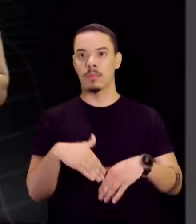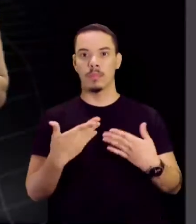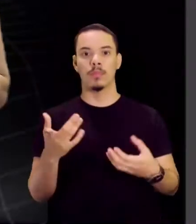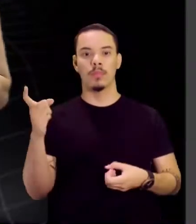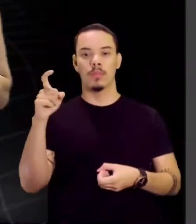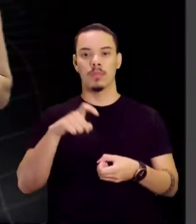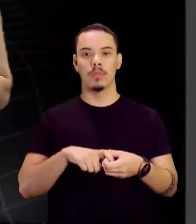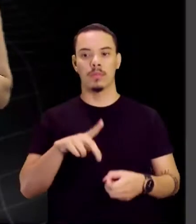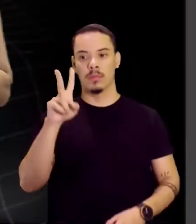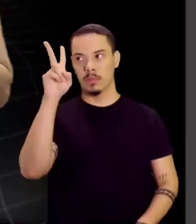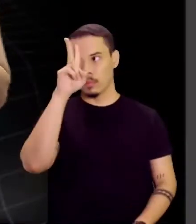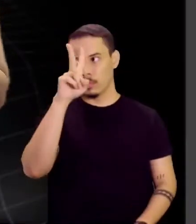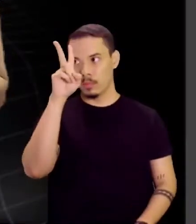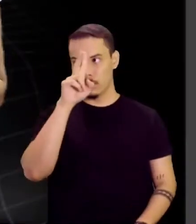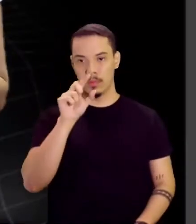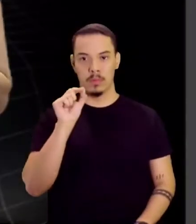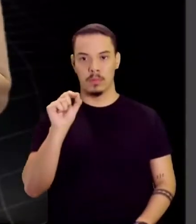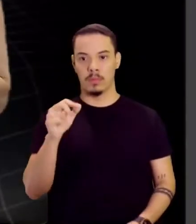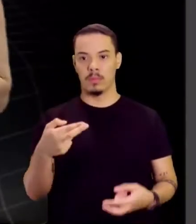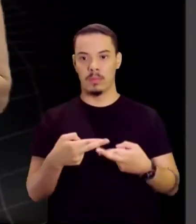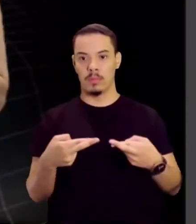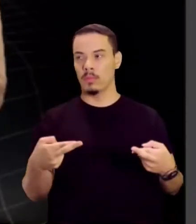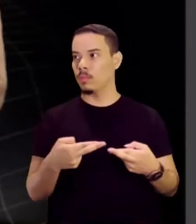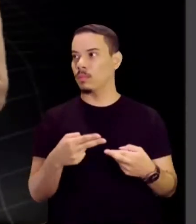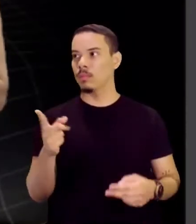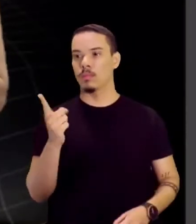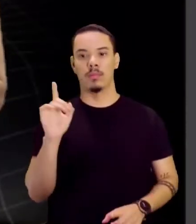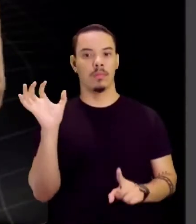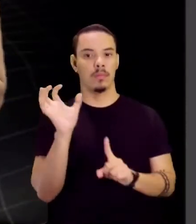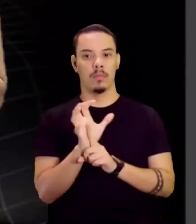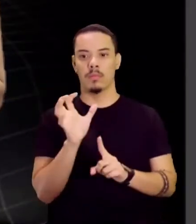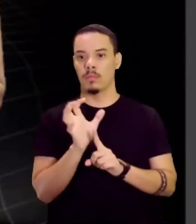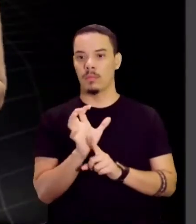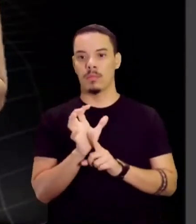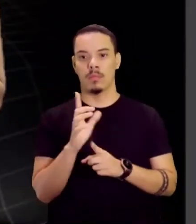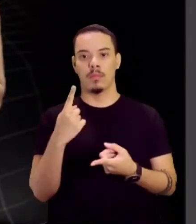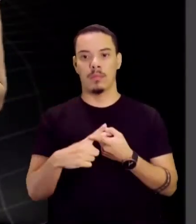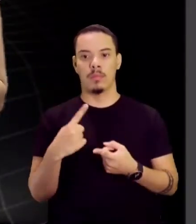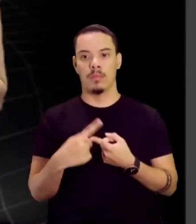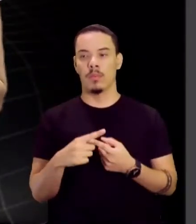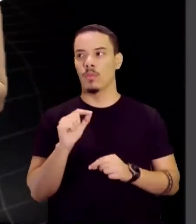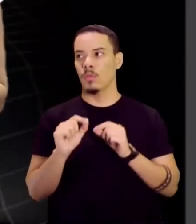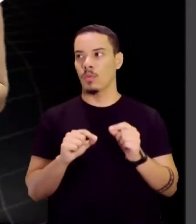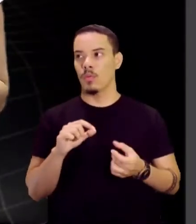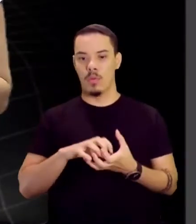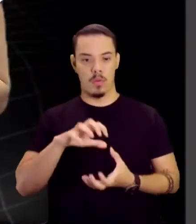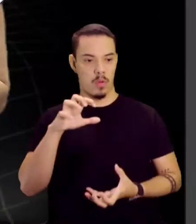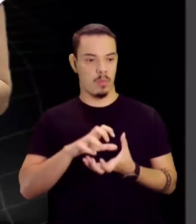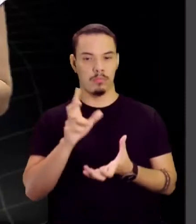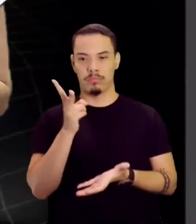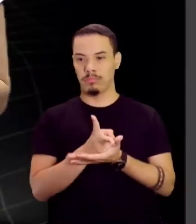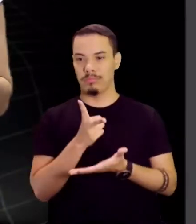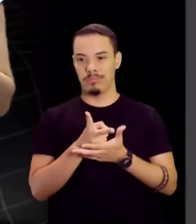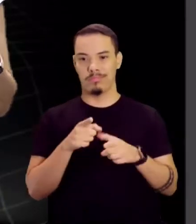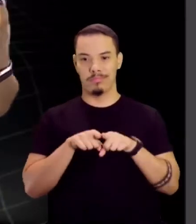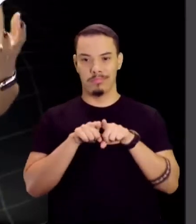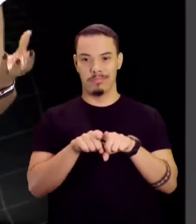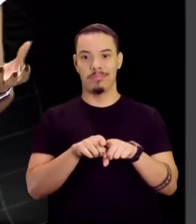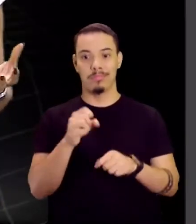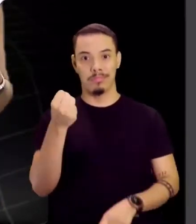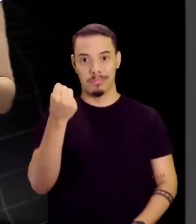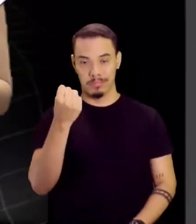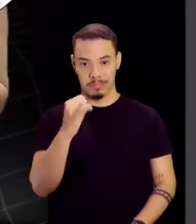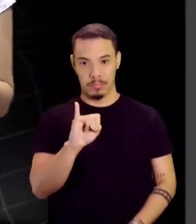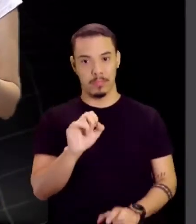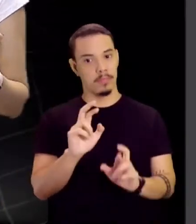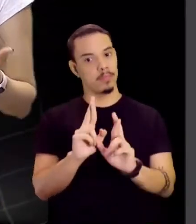aqui, lembrando ali que a resistência não influenciou porque os corpos têm a mesma dimensão. Se fossem dimensões